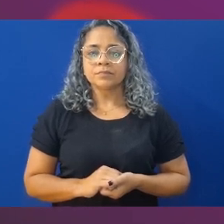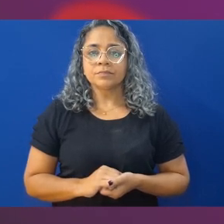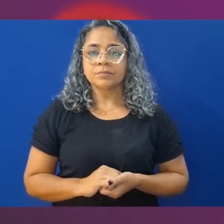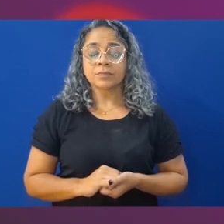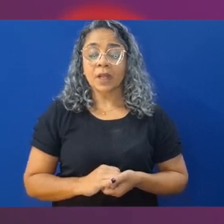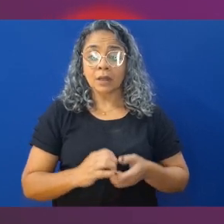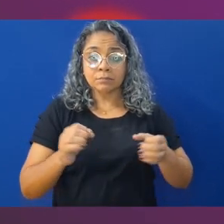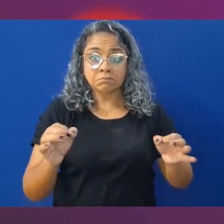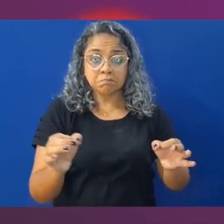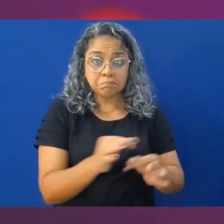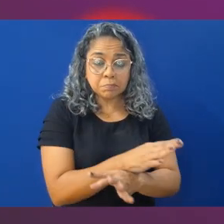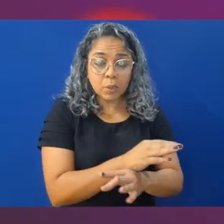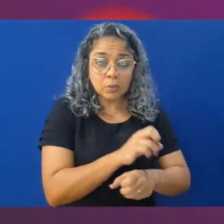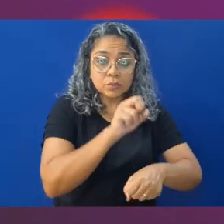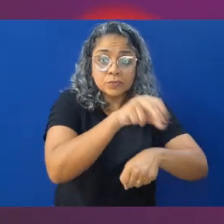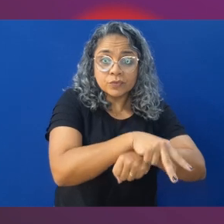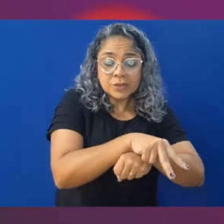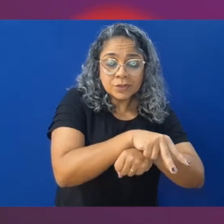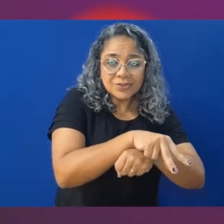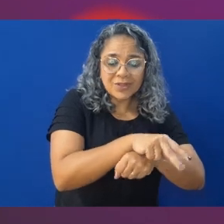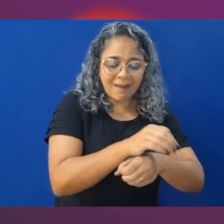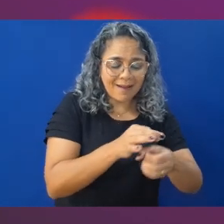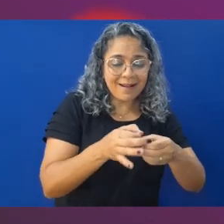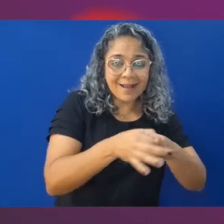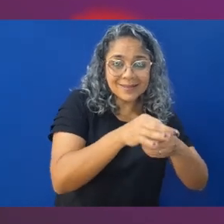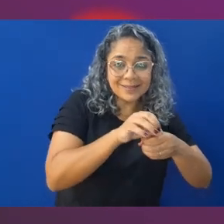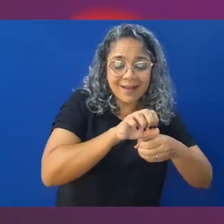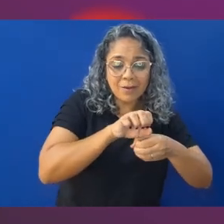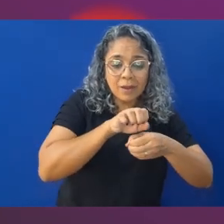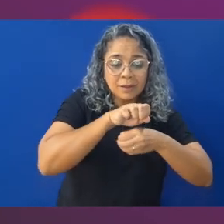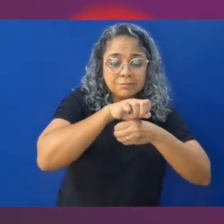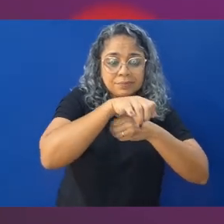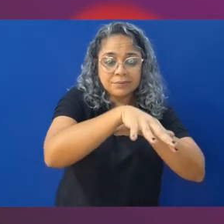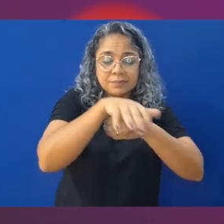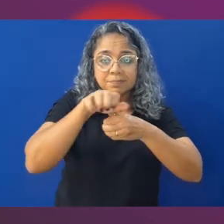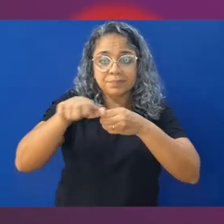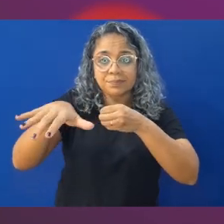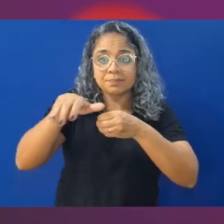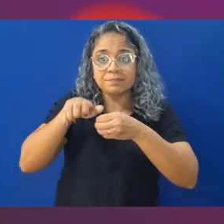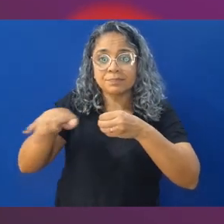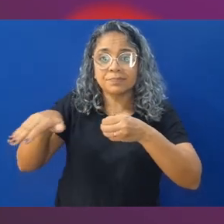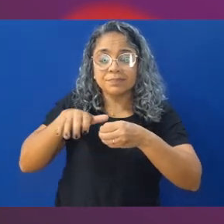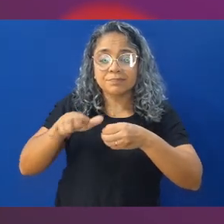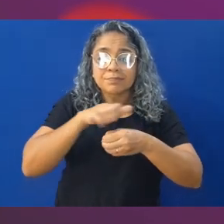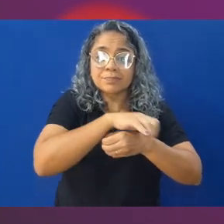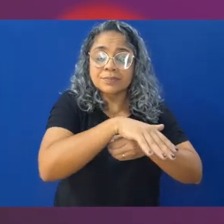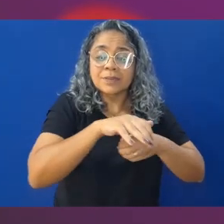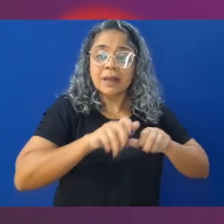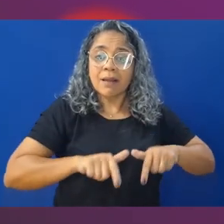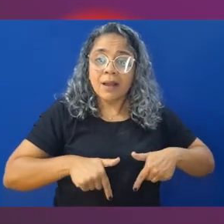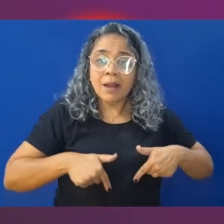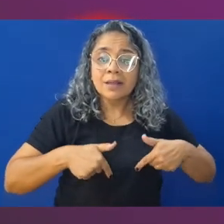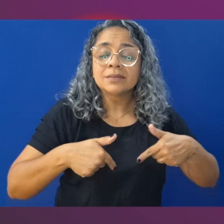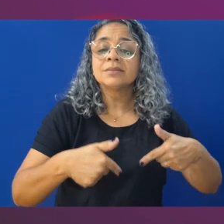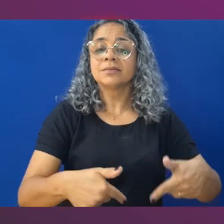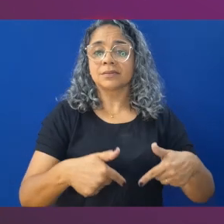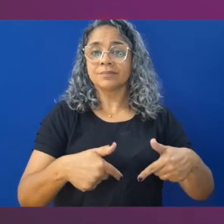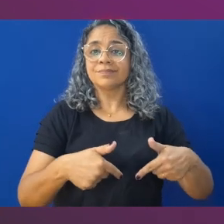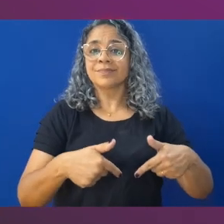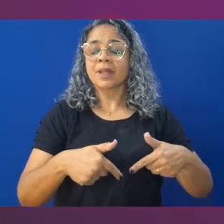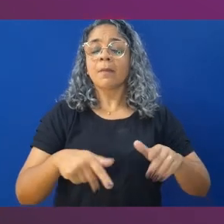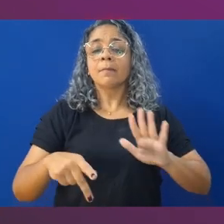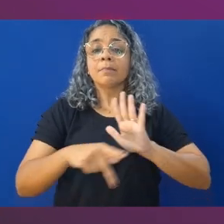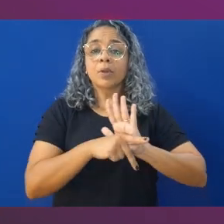Uma vez formados, os vírus deixam a célula. O brotamento dispara a ativação da protease.